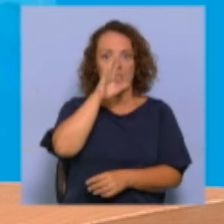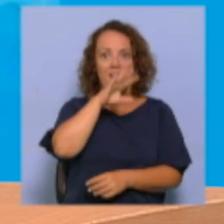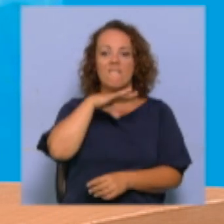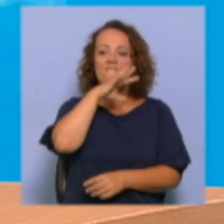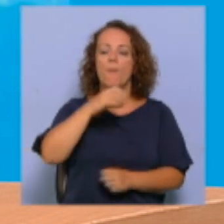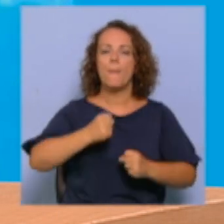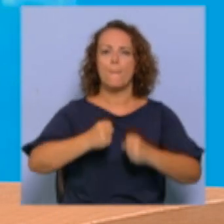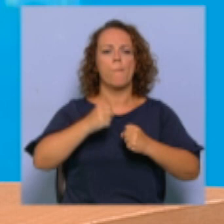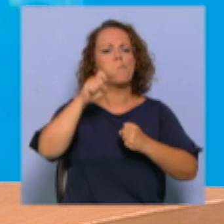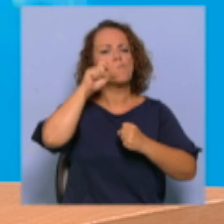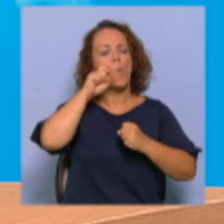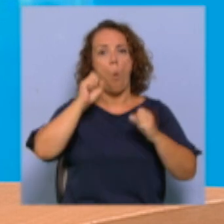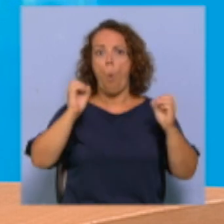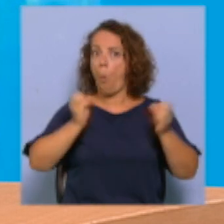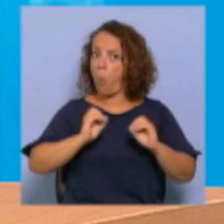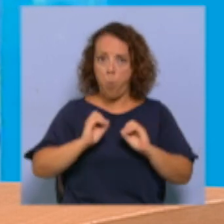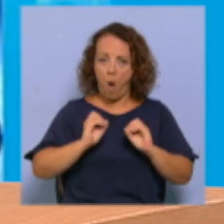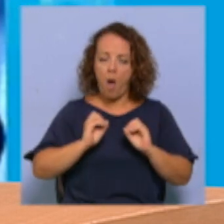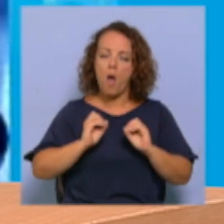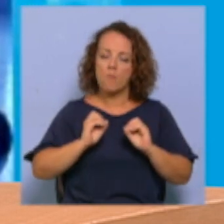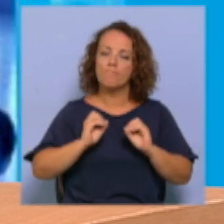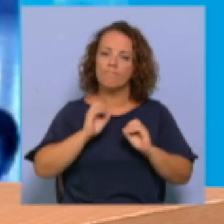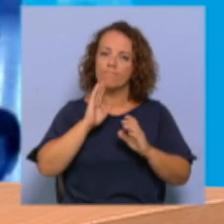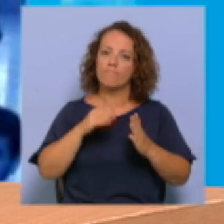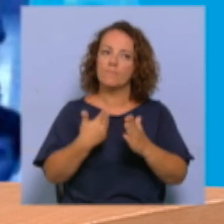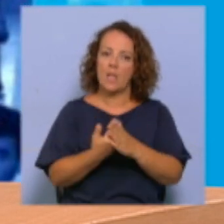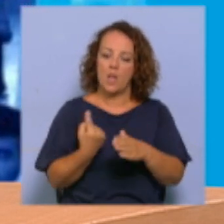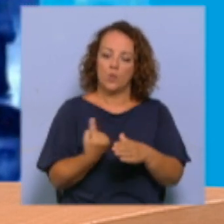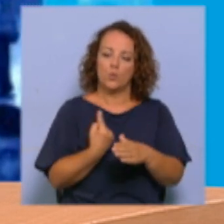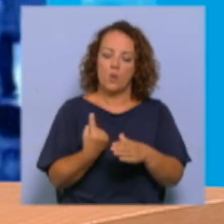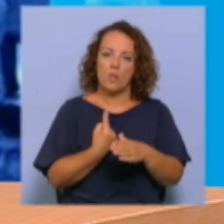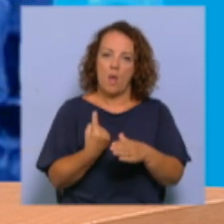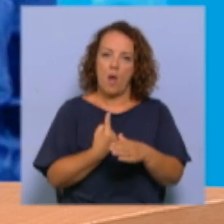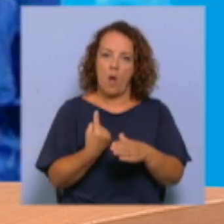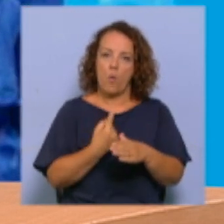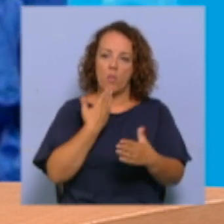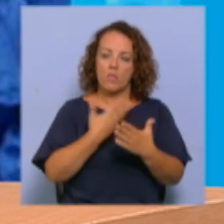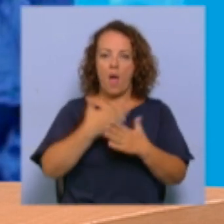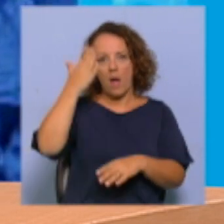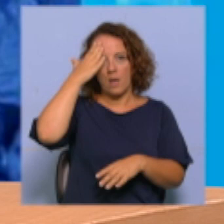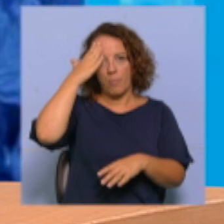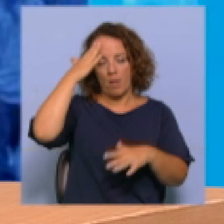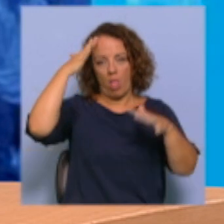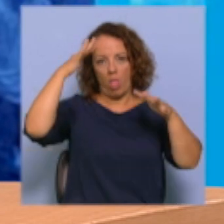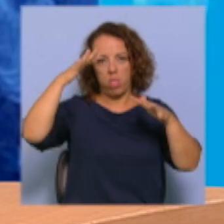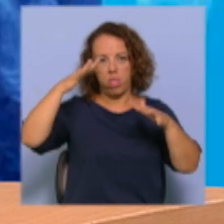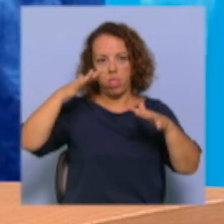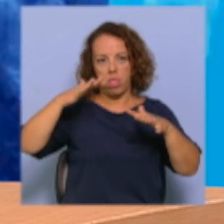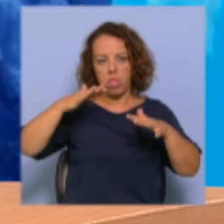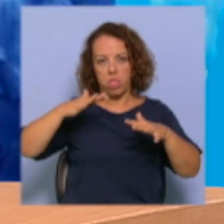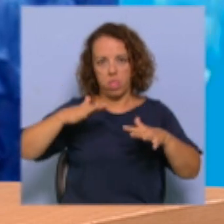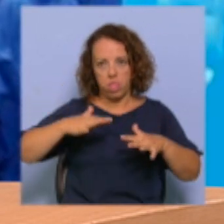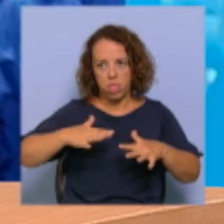densa, a solidão seguramente reduziu a capacidade mental, reduziu